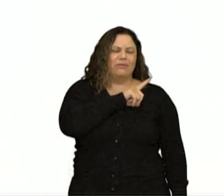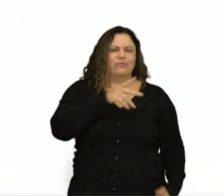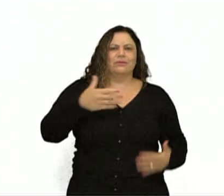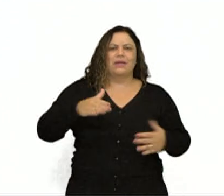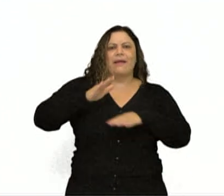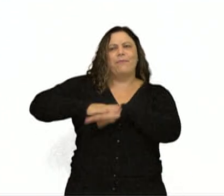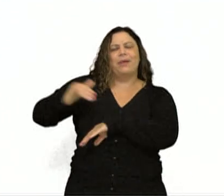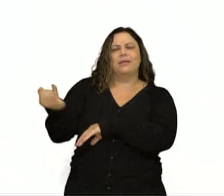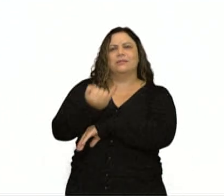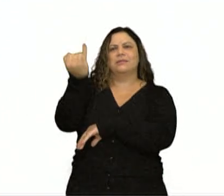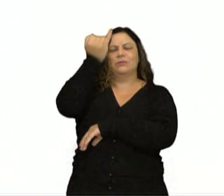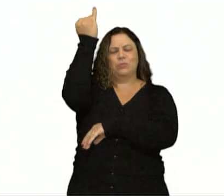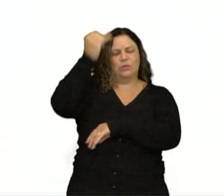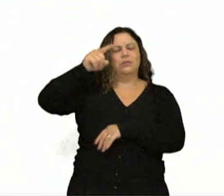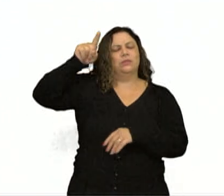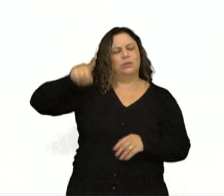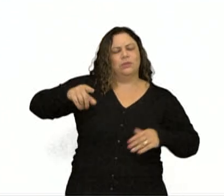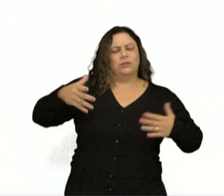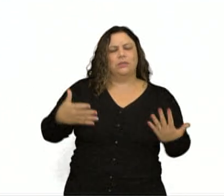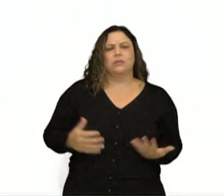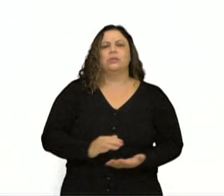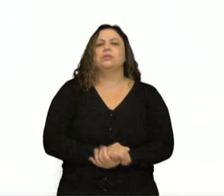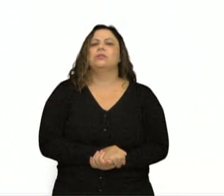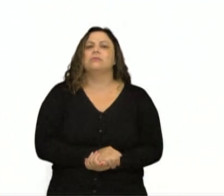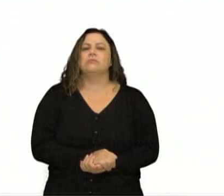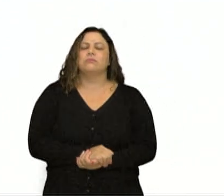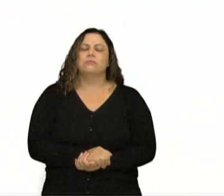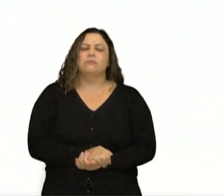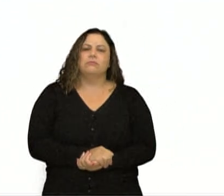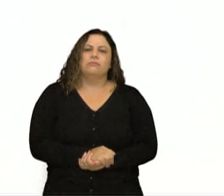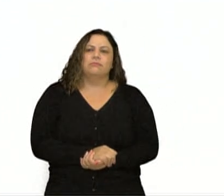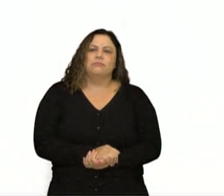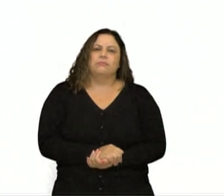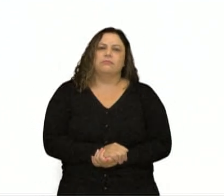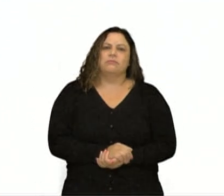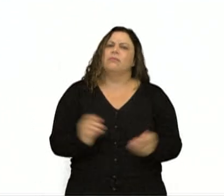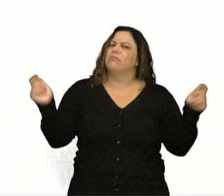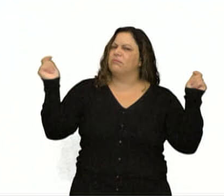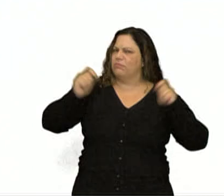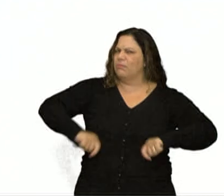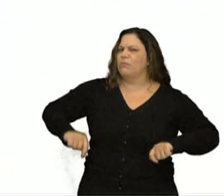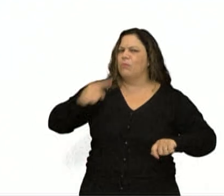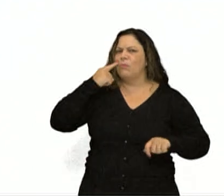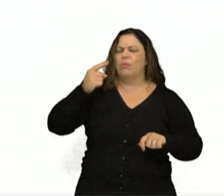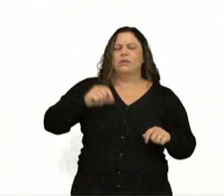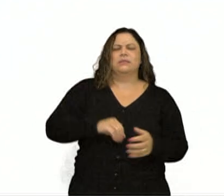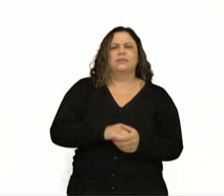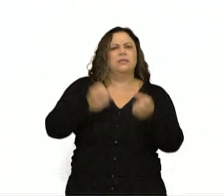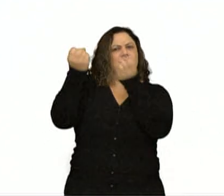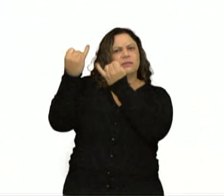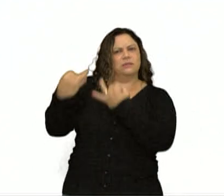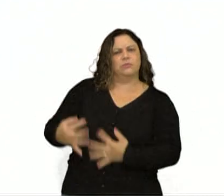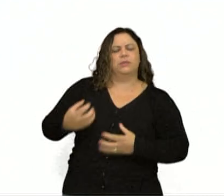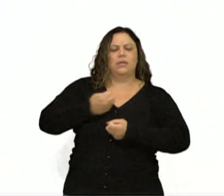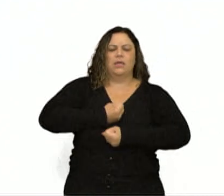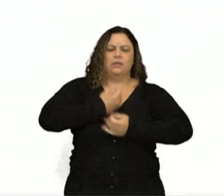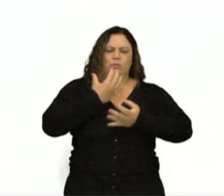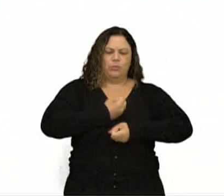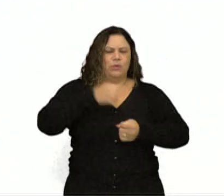mais importante que o ser, ela dá para ser justificada no poema? Sim ou